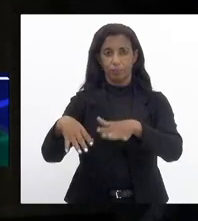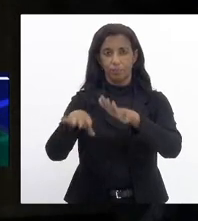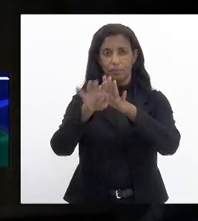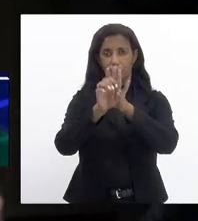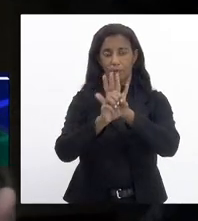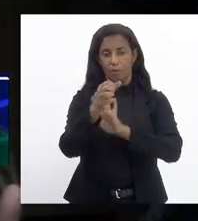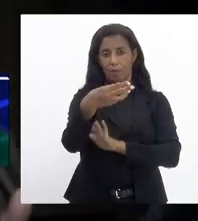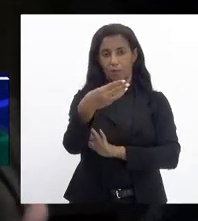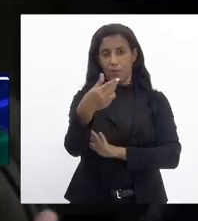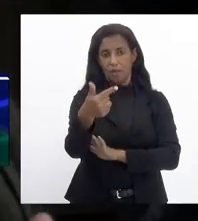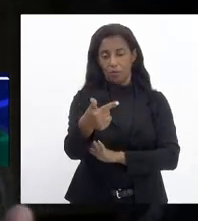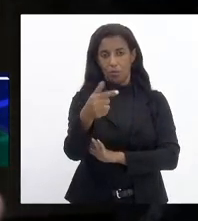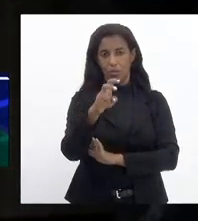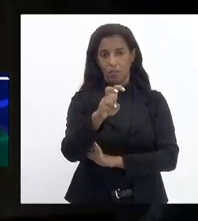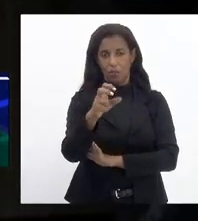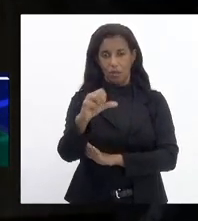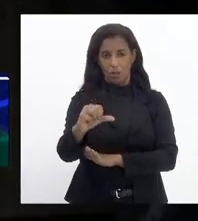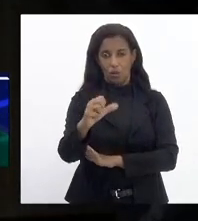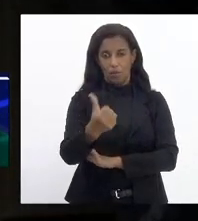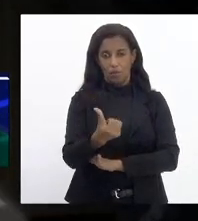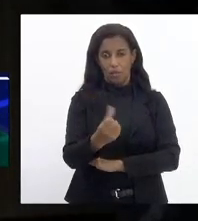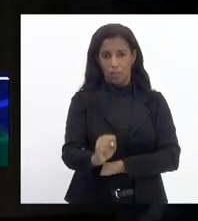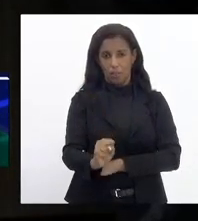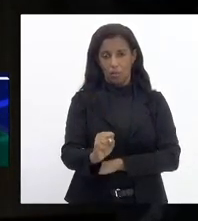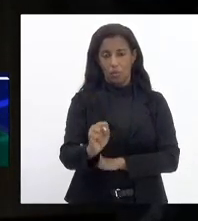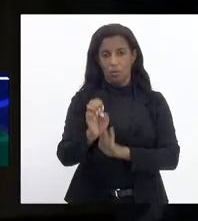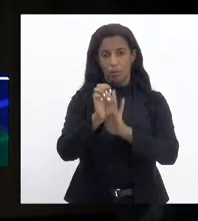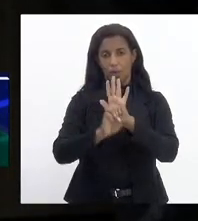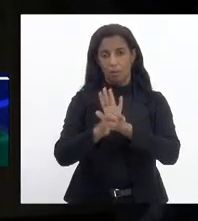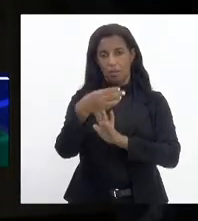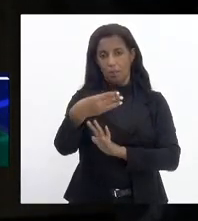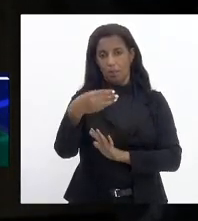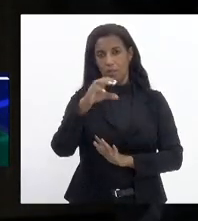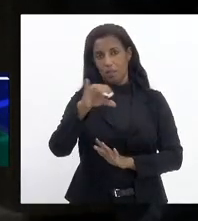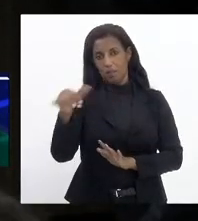emendas 32, 59 e 68, pela emenda 3 da CCJ,